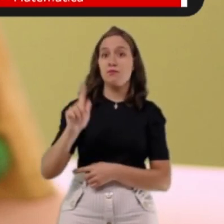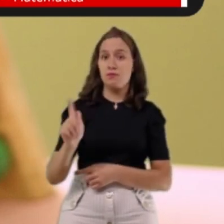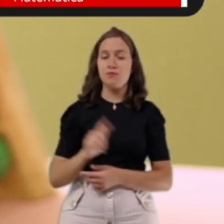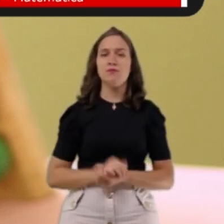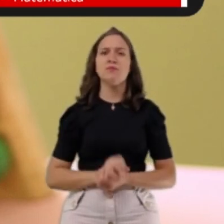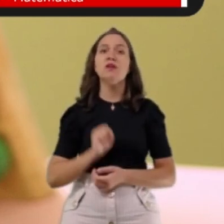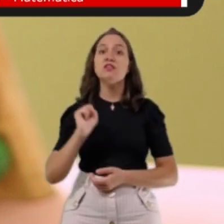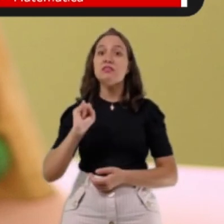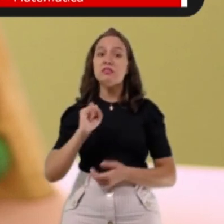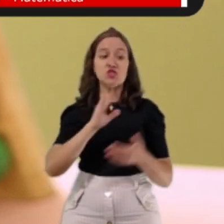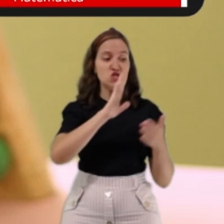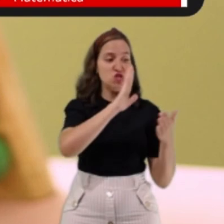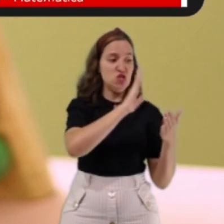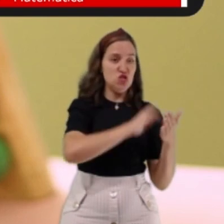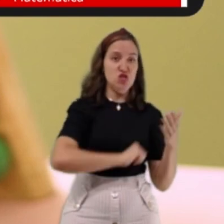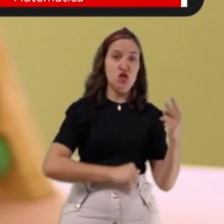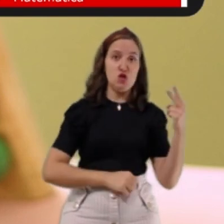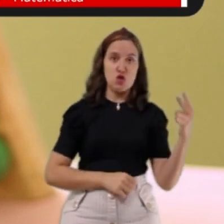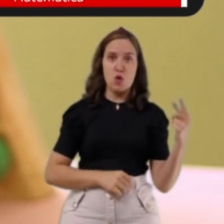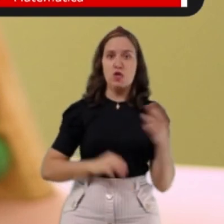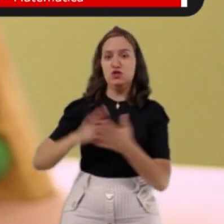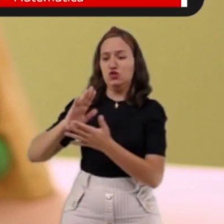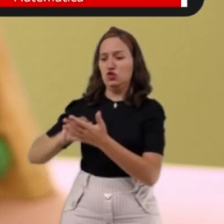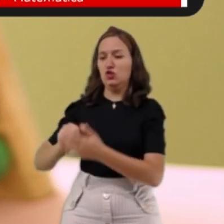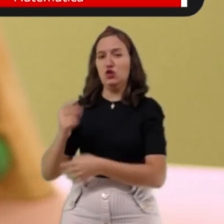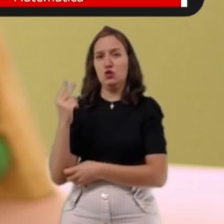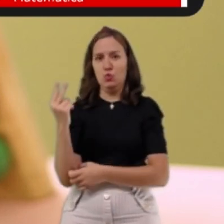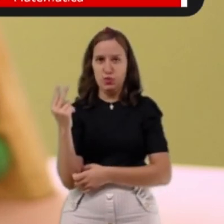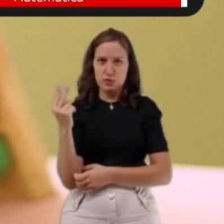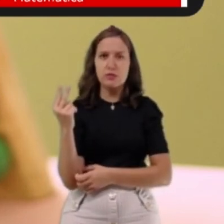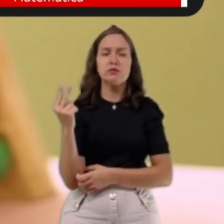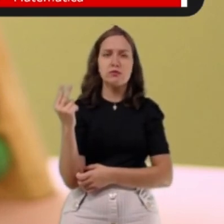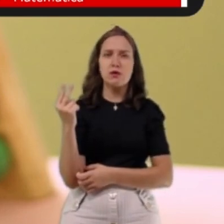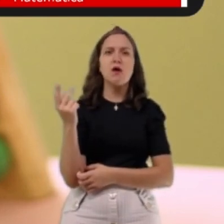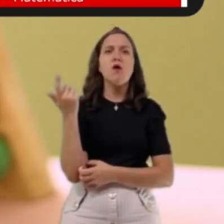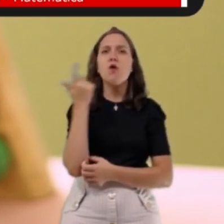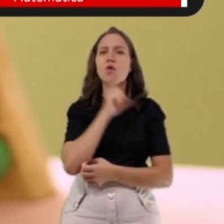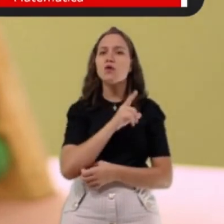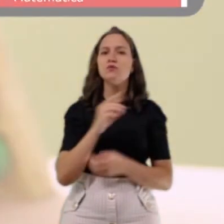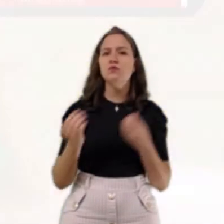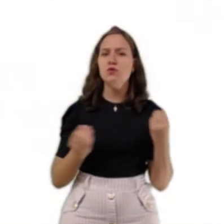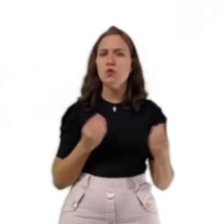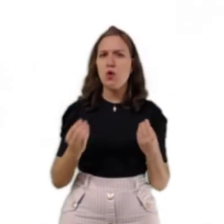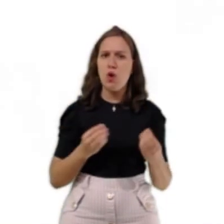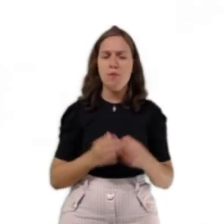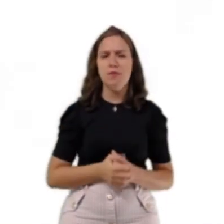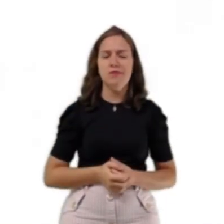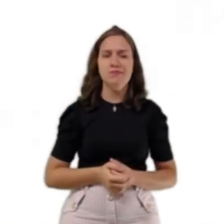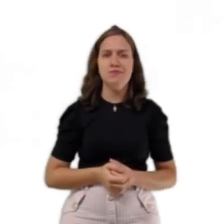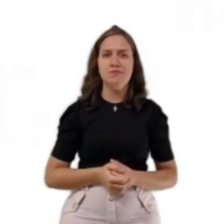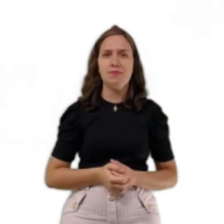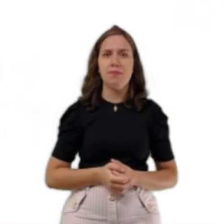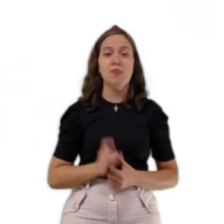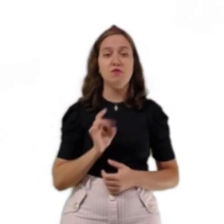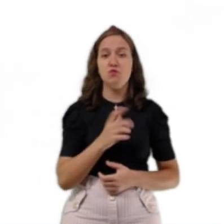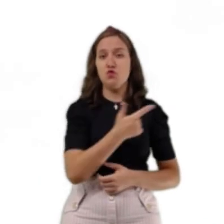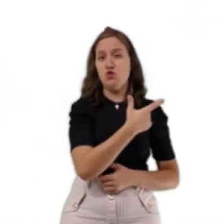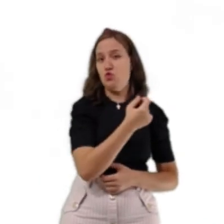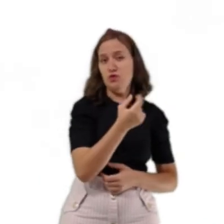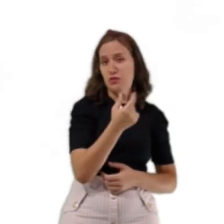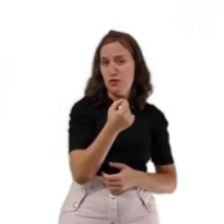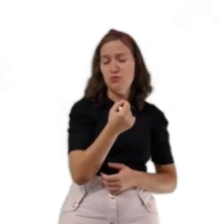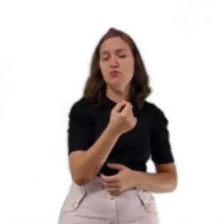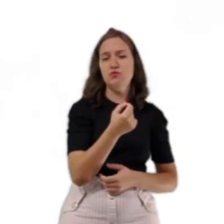duas maçãs de cada lado ou seja 2 x de cada lado eu vou ter a equação no de um primeiro lá só